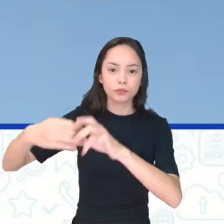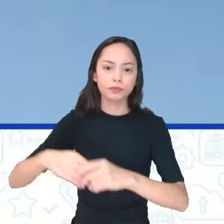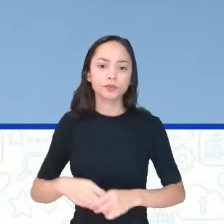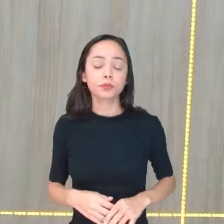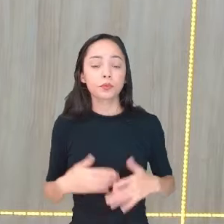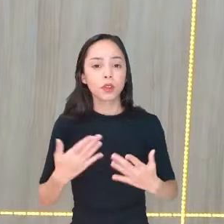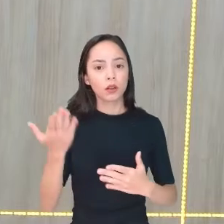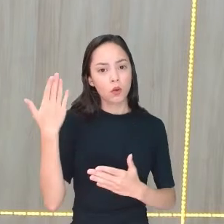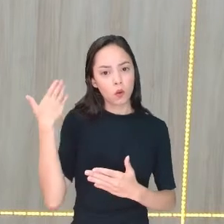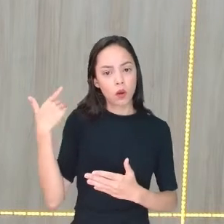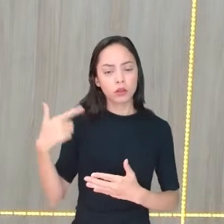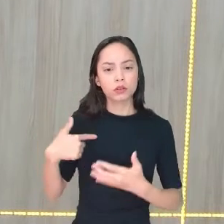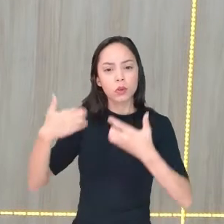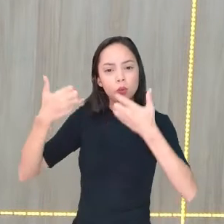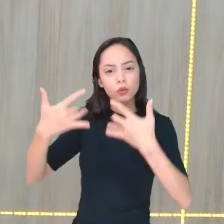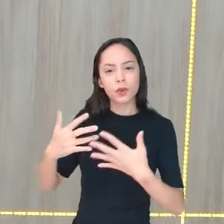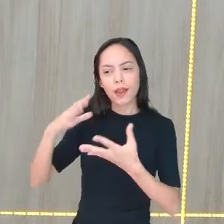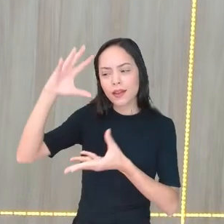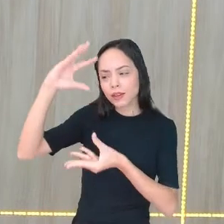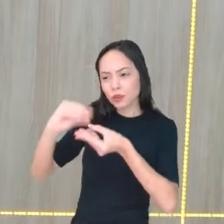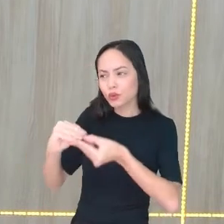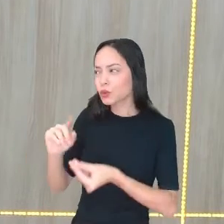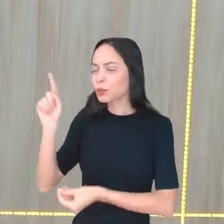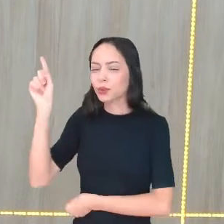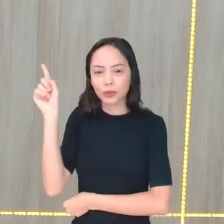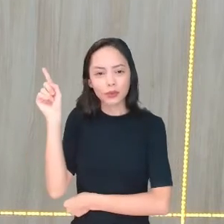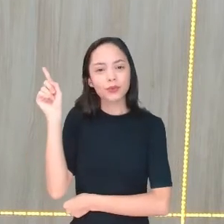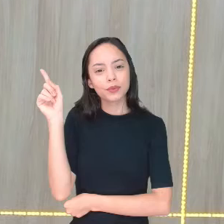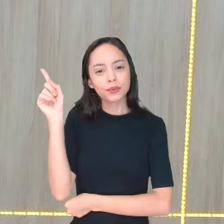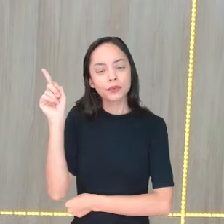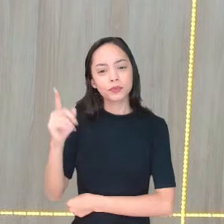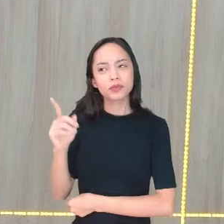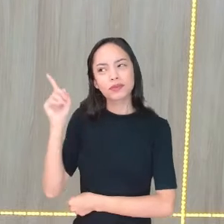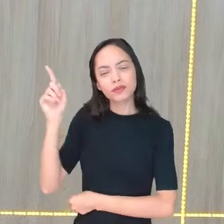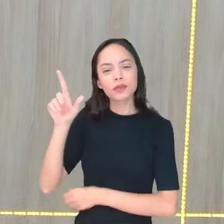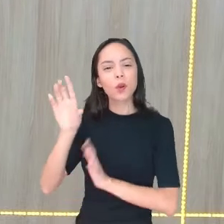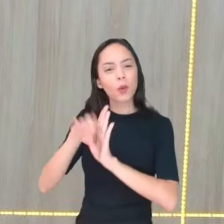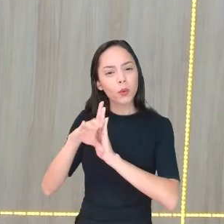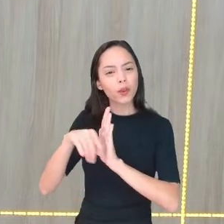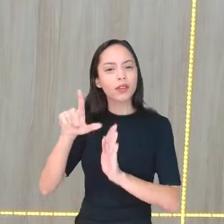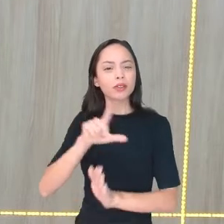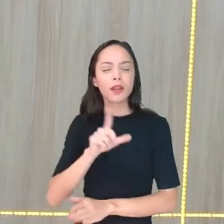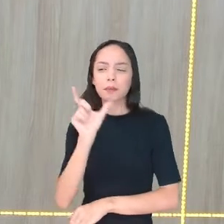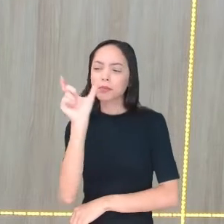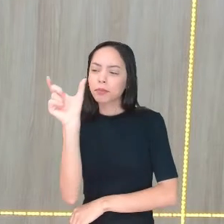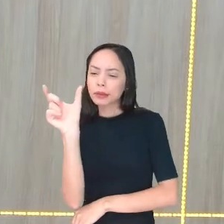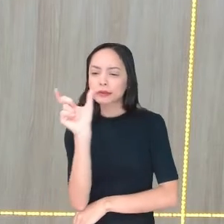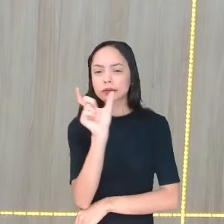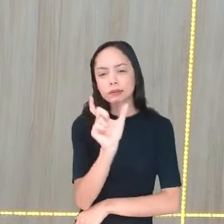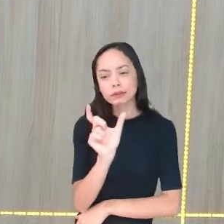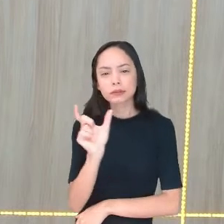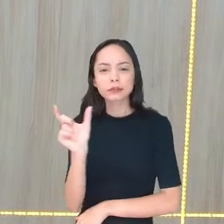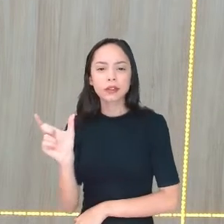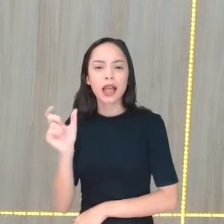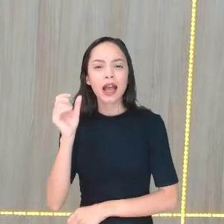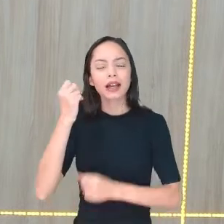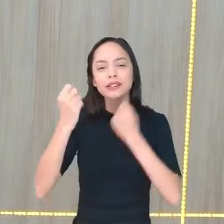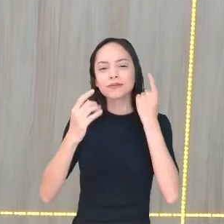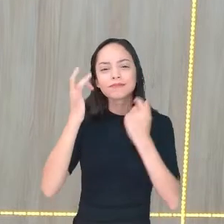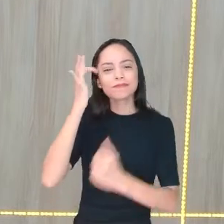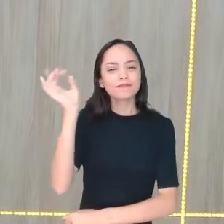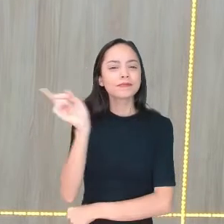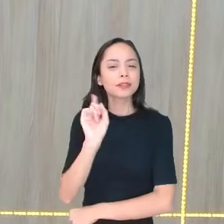que eu falei antes está resumido aqui. Esse conceito ele tem palavras aí que às vezes não são de fácil